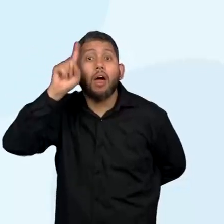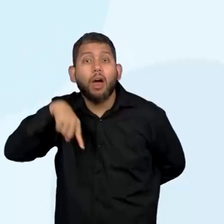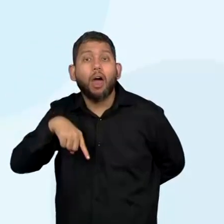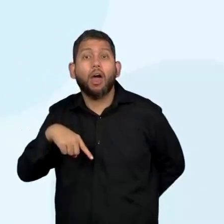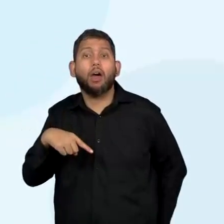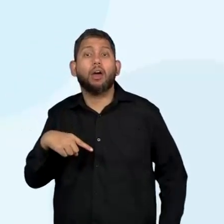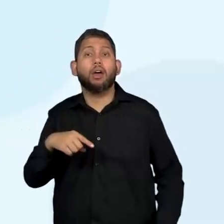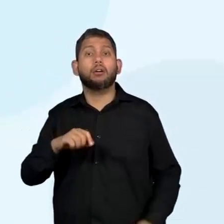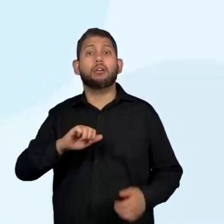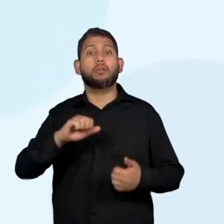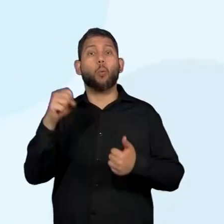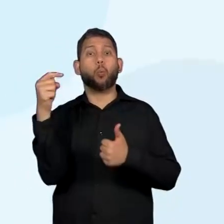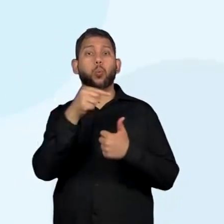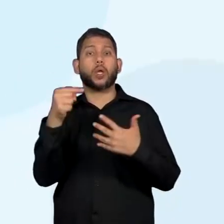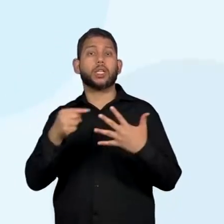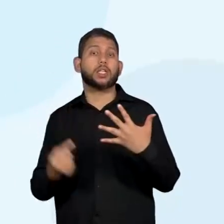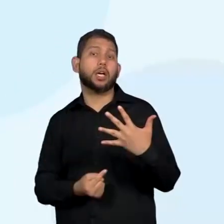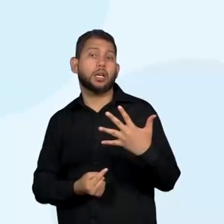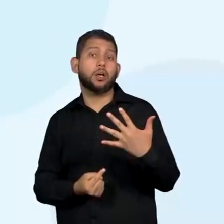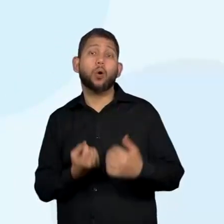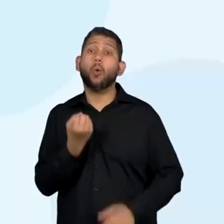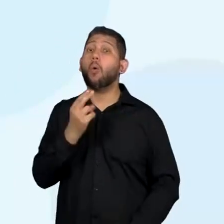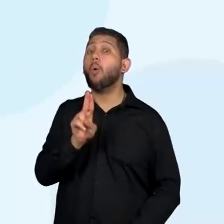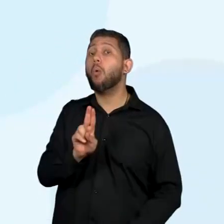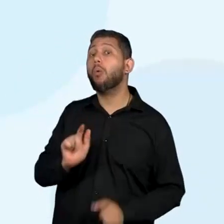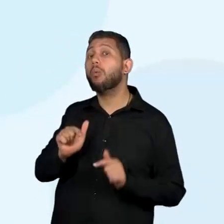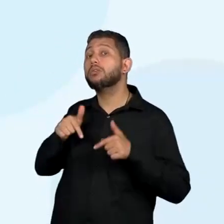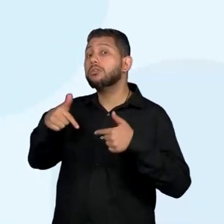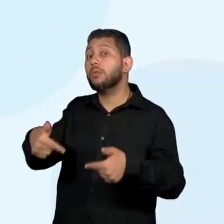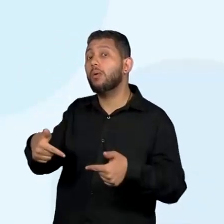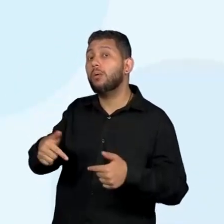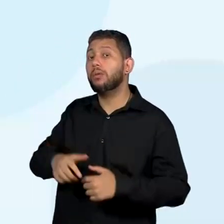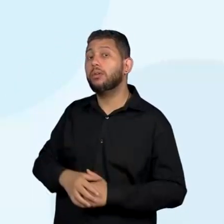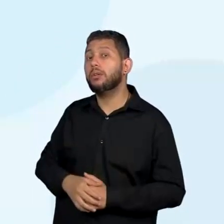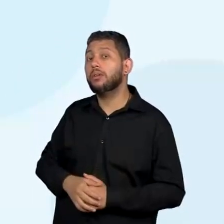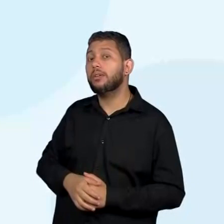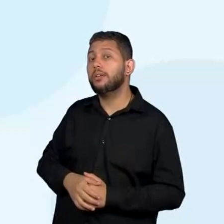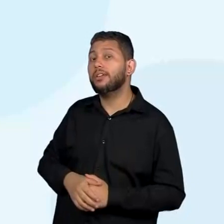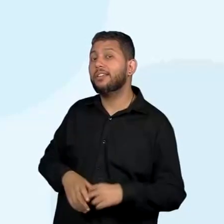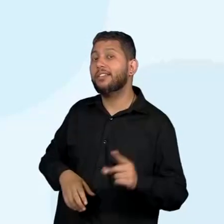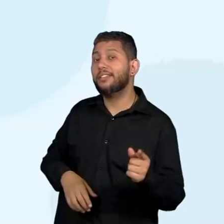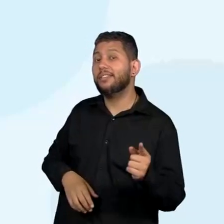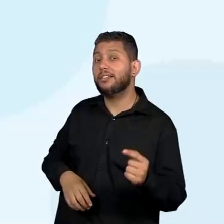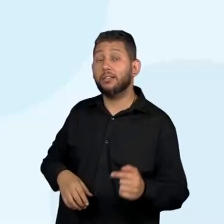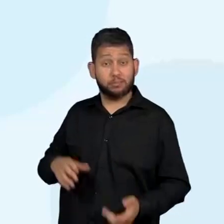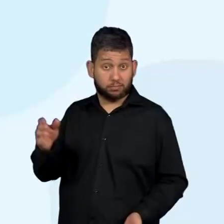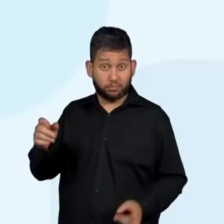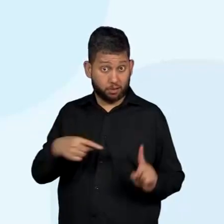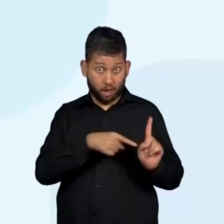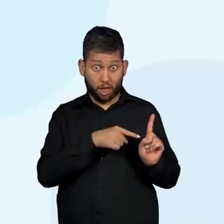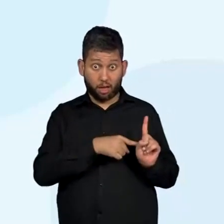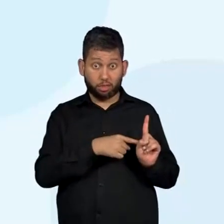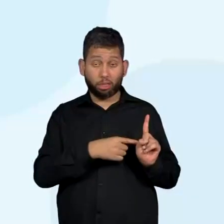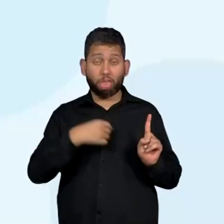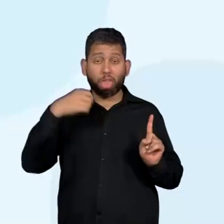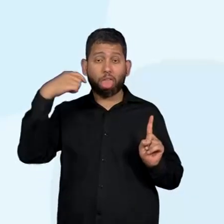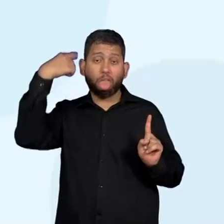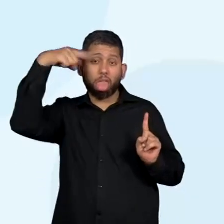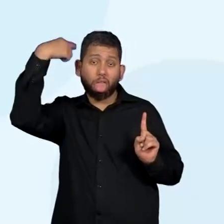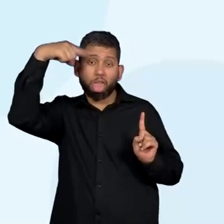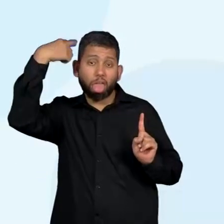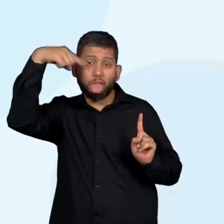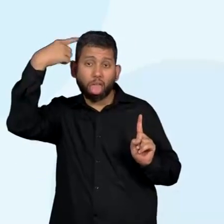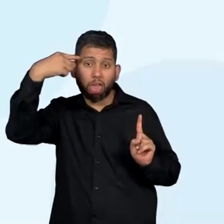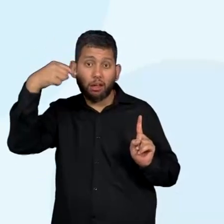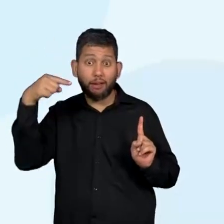tenho qualidade ou ação. Ou ação. Se eu tiver isso aqui, então vamos ver